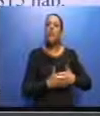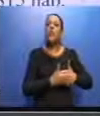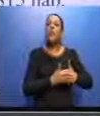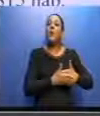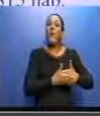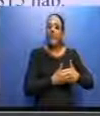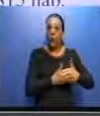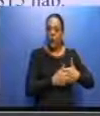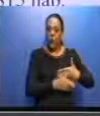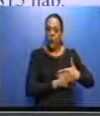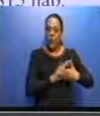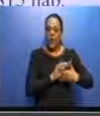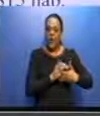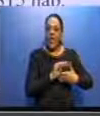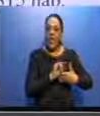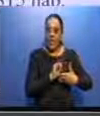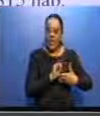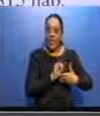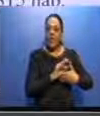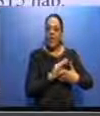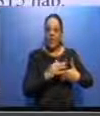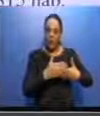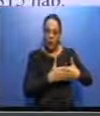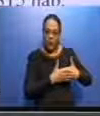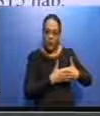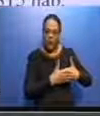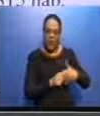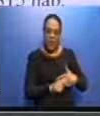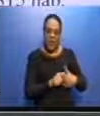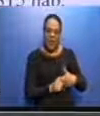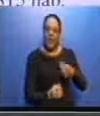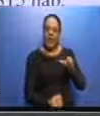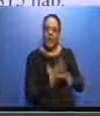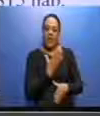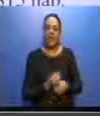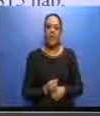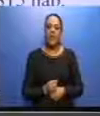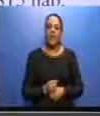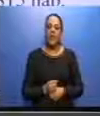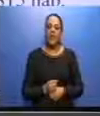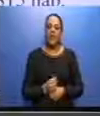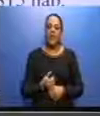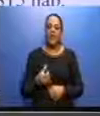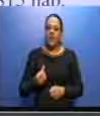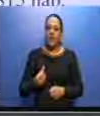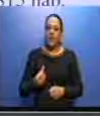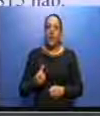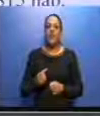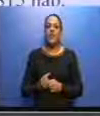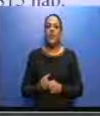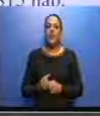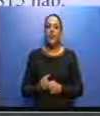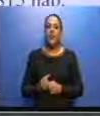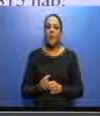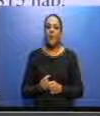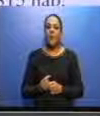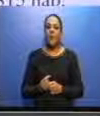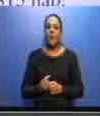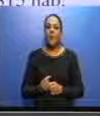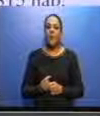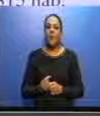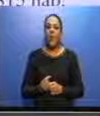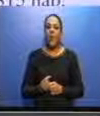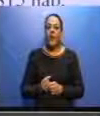foi essa região metropolitana foi criada em seis de julho de 2016 através através da lei complementar